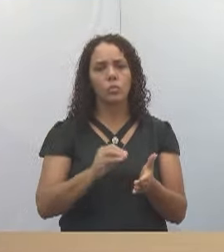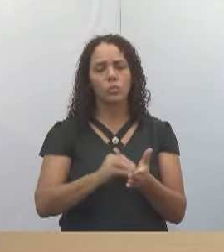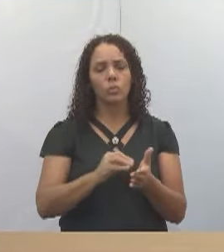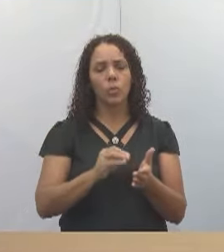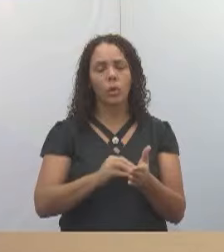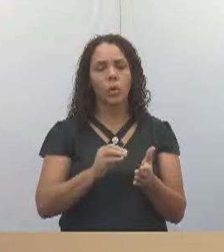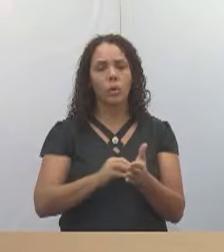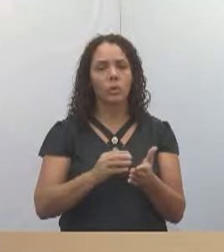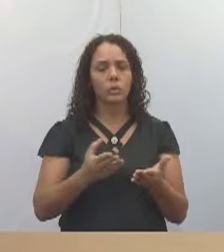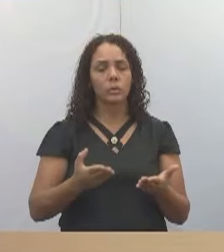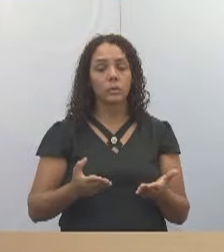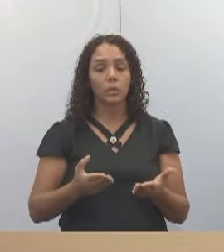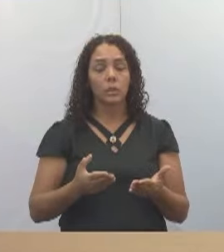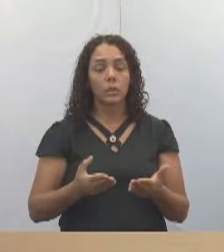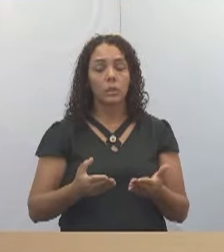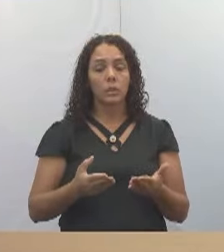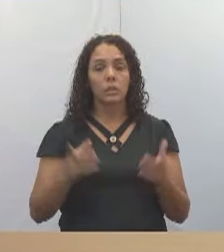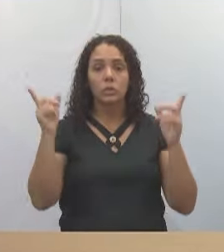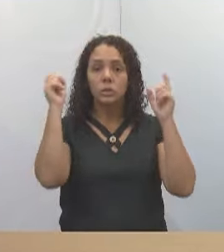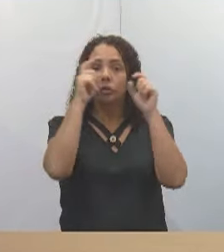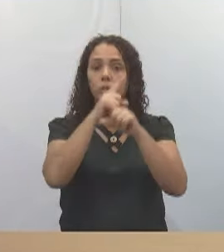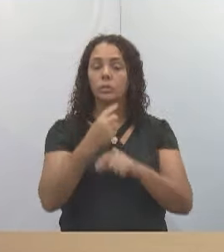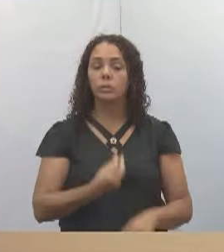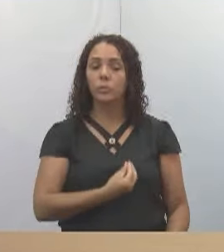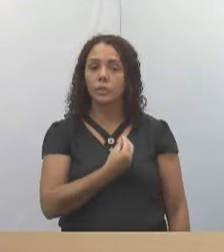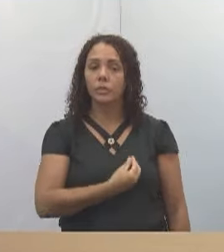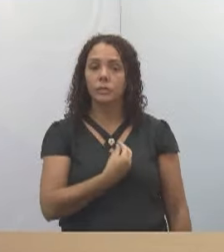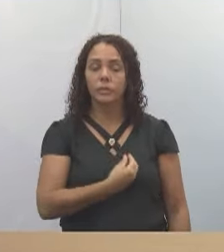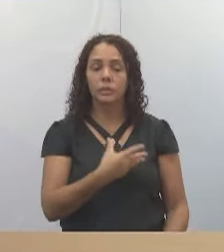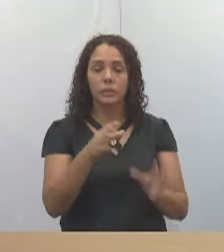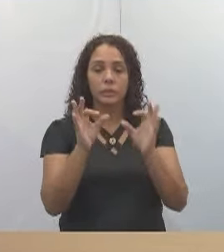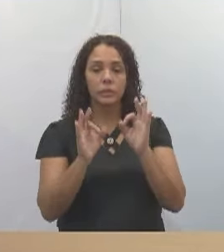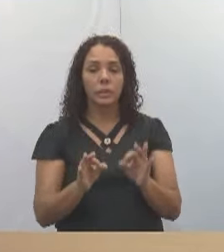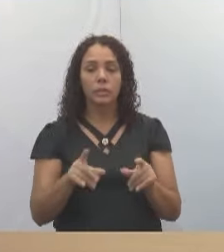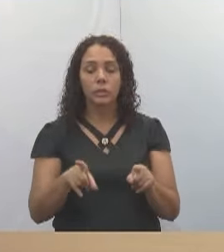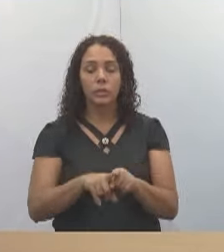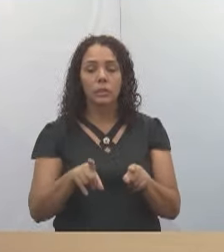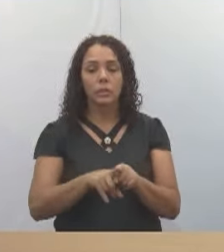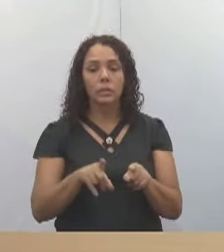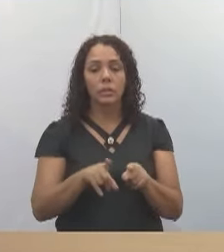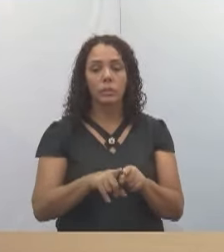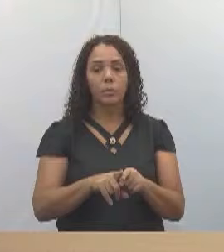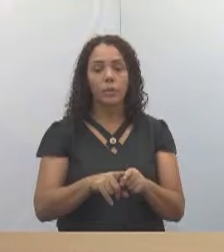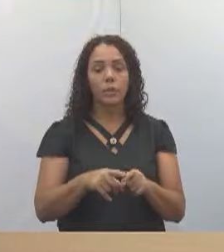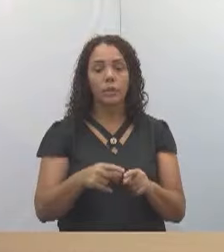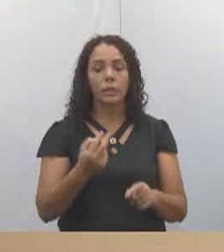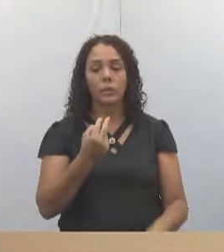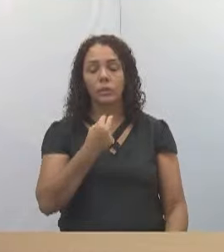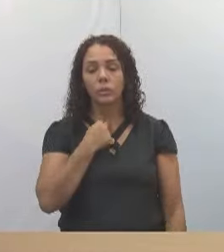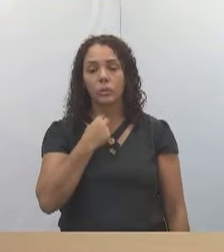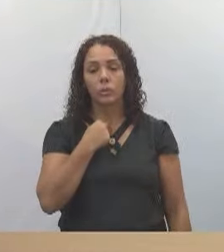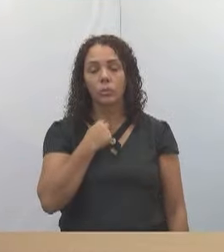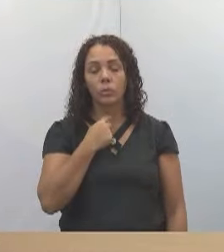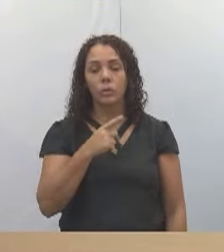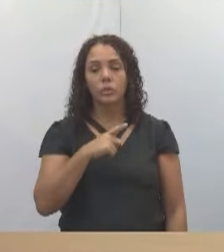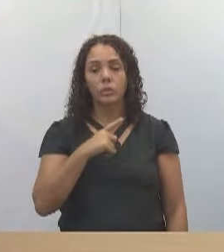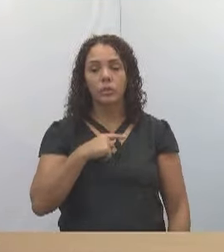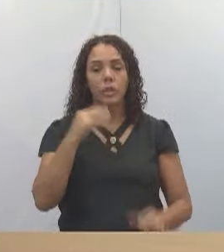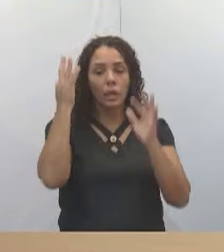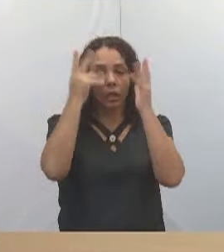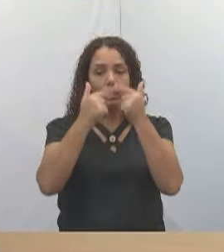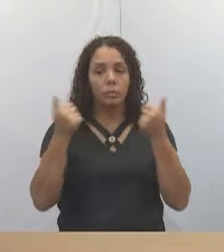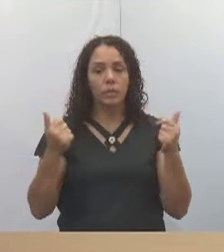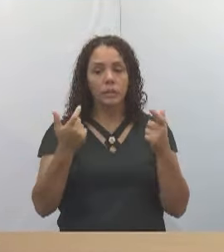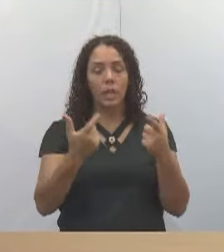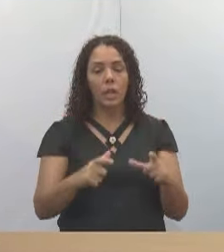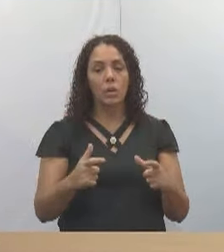bem ao vedar manter animais em estabelecimento às normas urbanísticas, oferecendo critérios